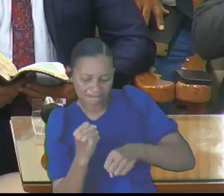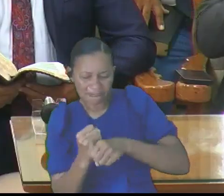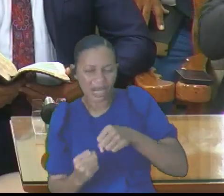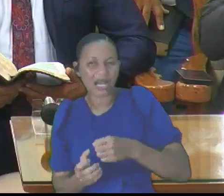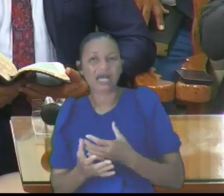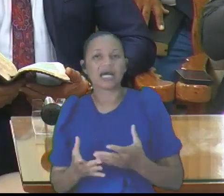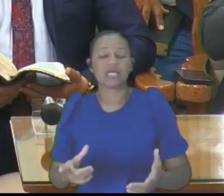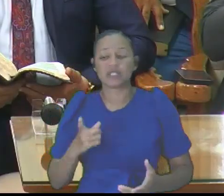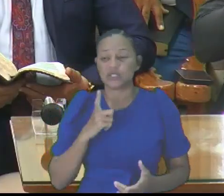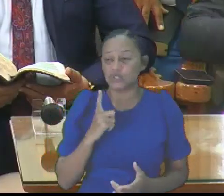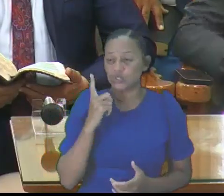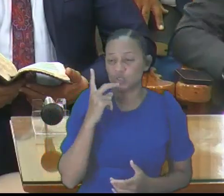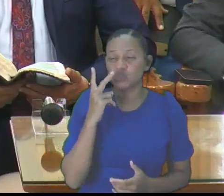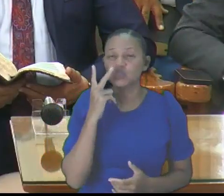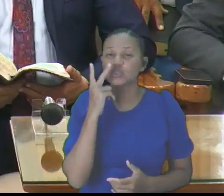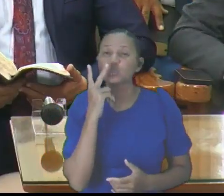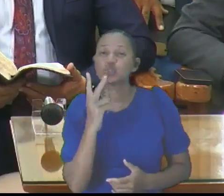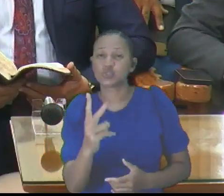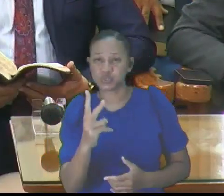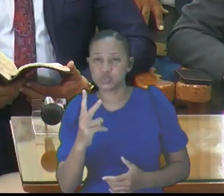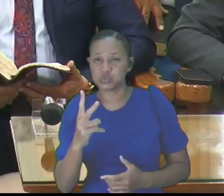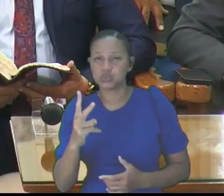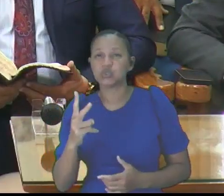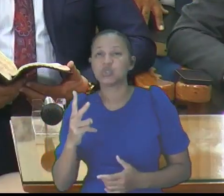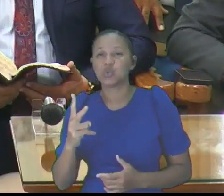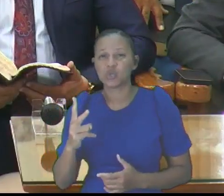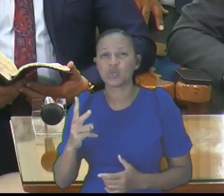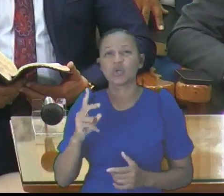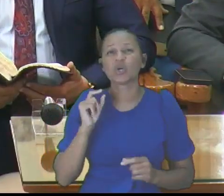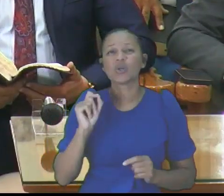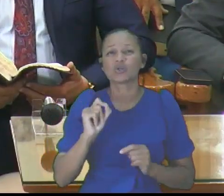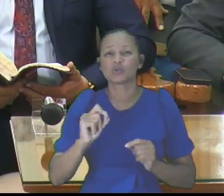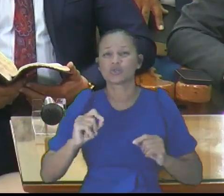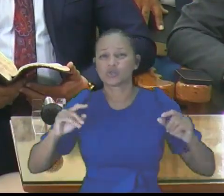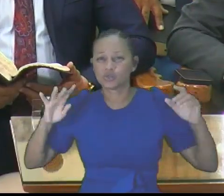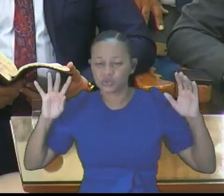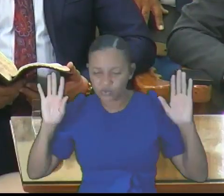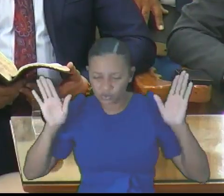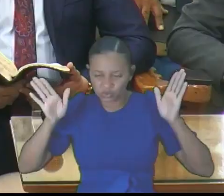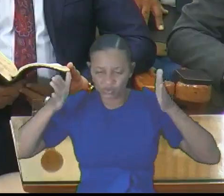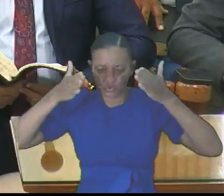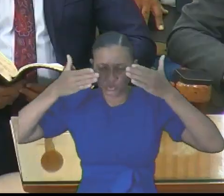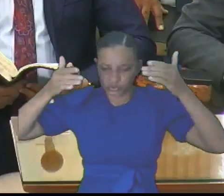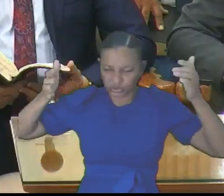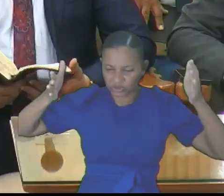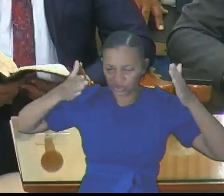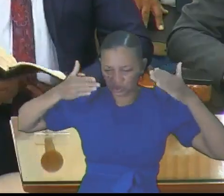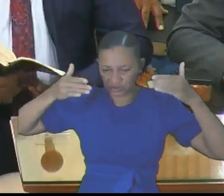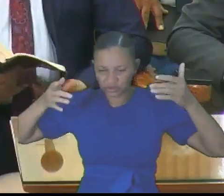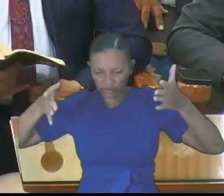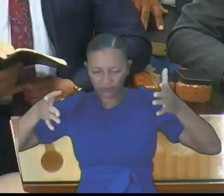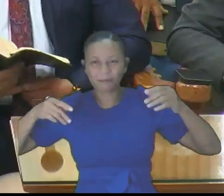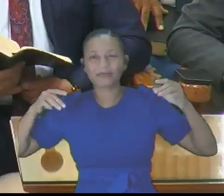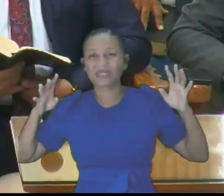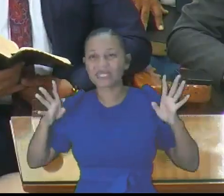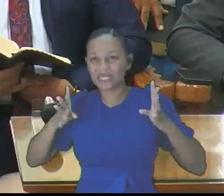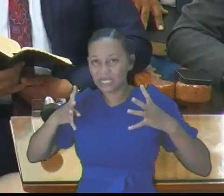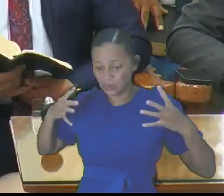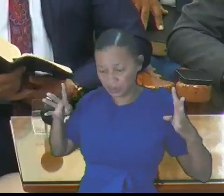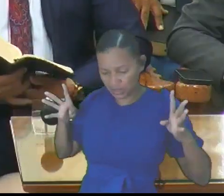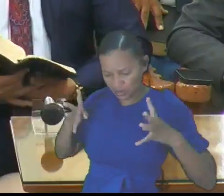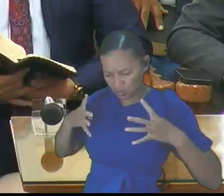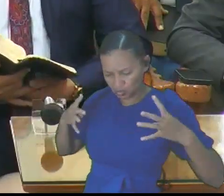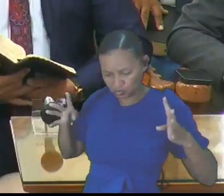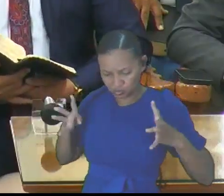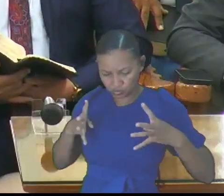colocar 2 querubins e mandou que ninguém podia entrar ali, só o sumo sacerdote, e os querubins não eram para ser adorados. Os